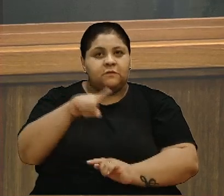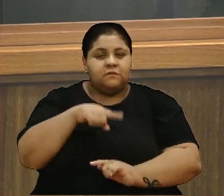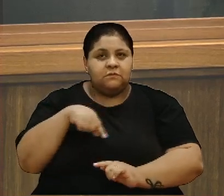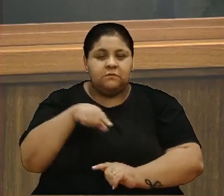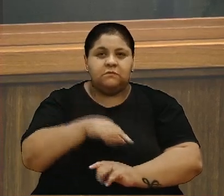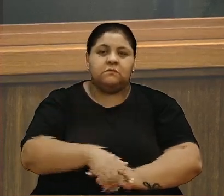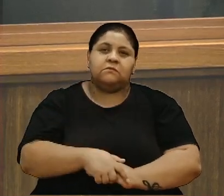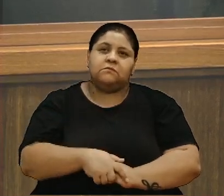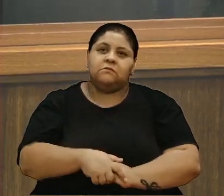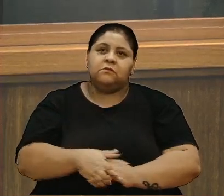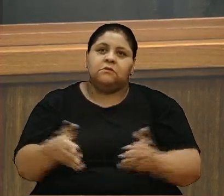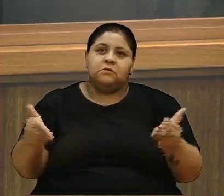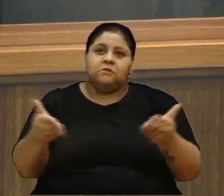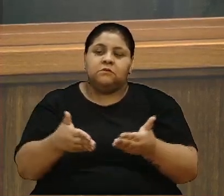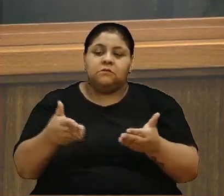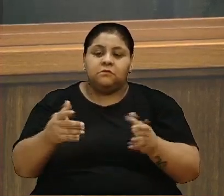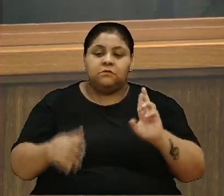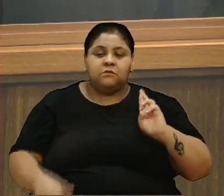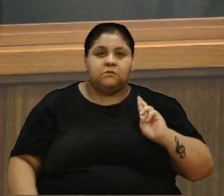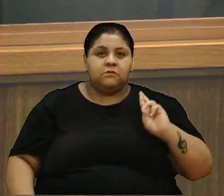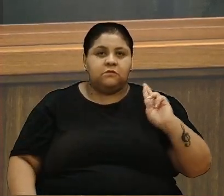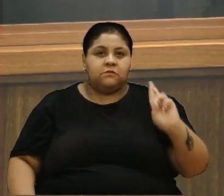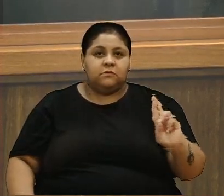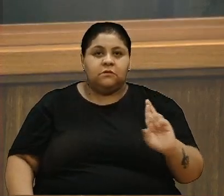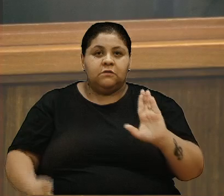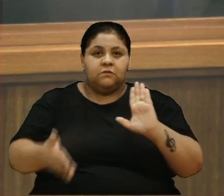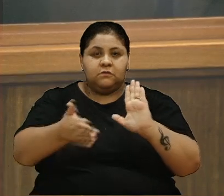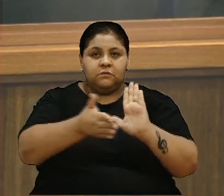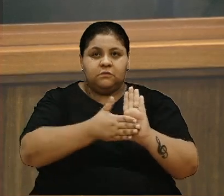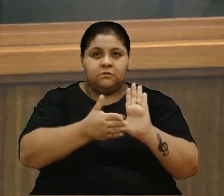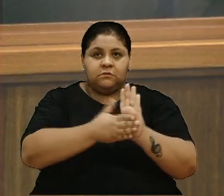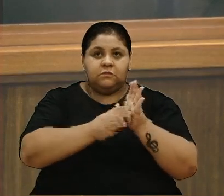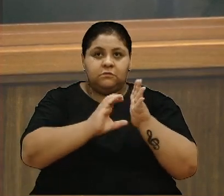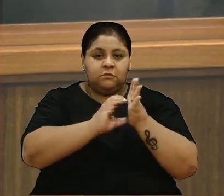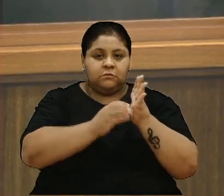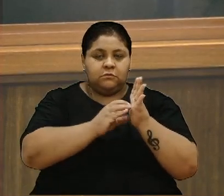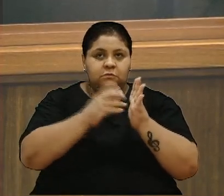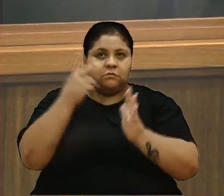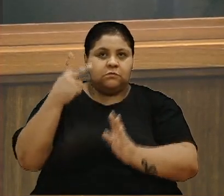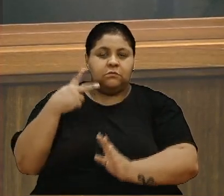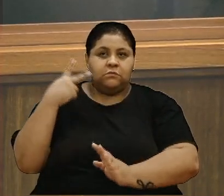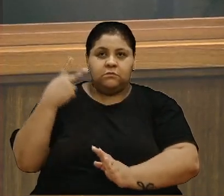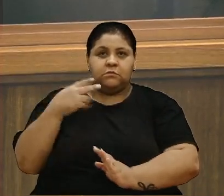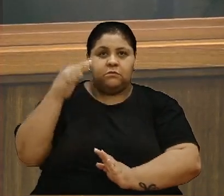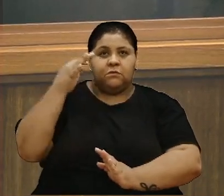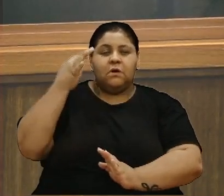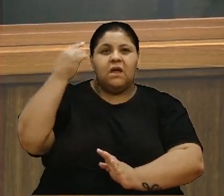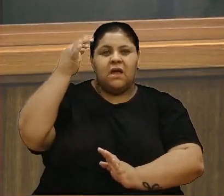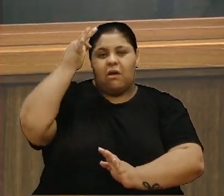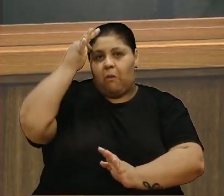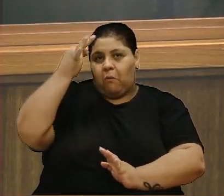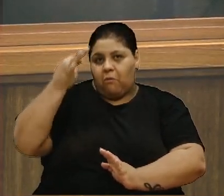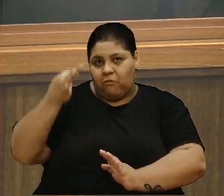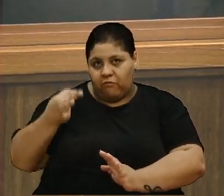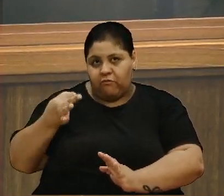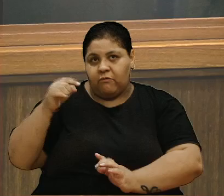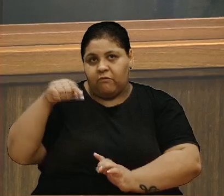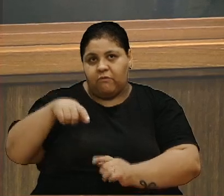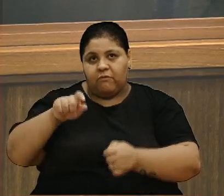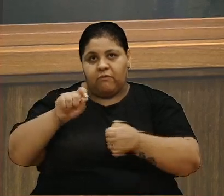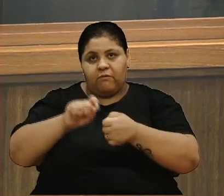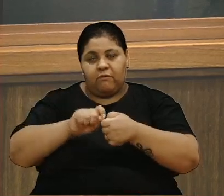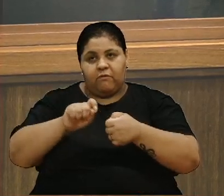nós estamos aqui representando uma proposta de um partido político. Em princípio, eu entendo assim, é isso que se faz num